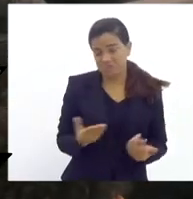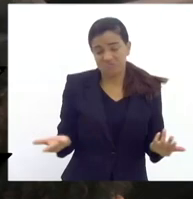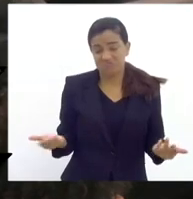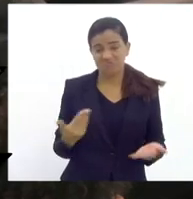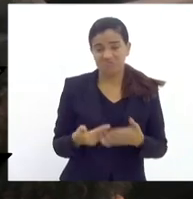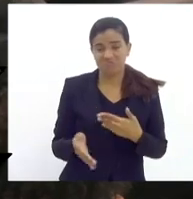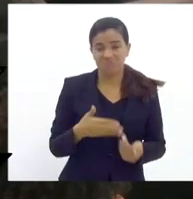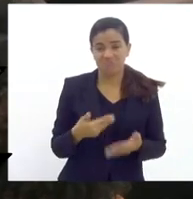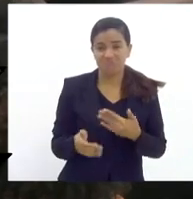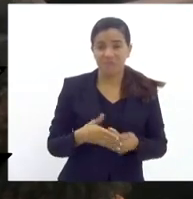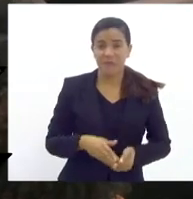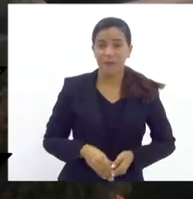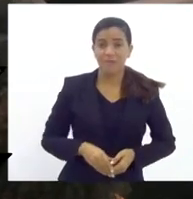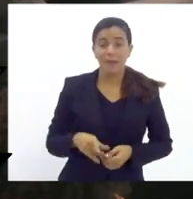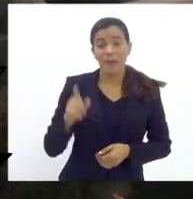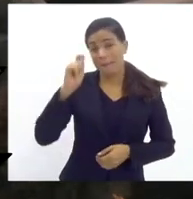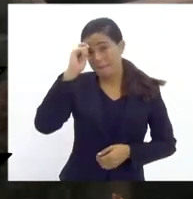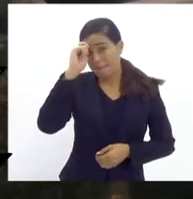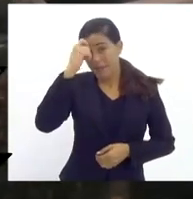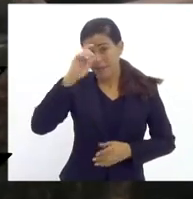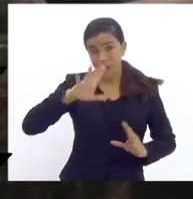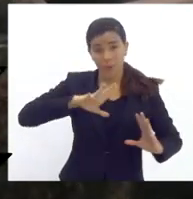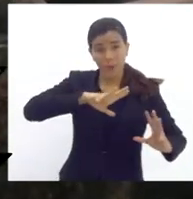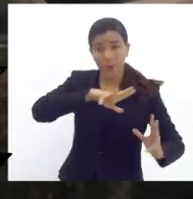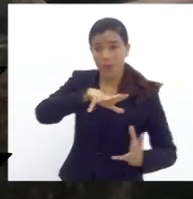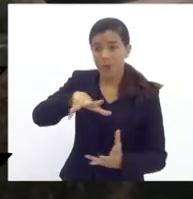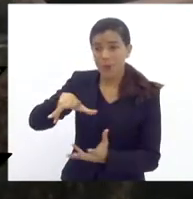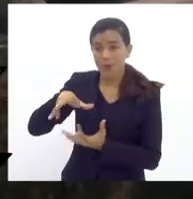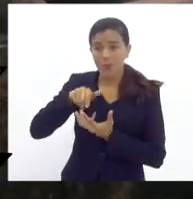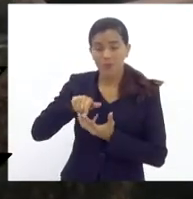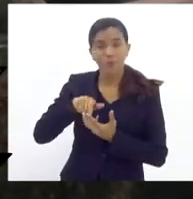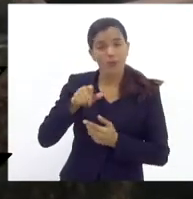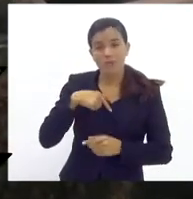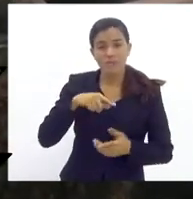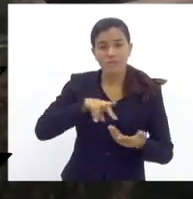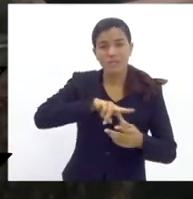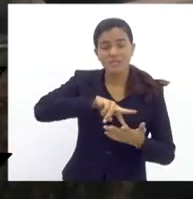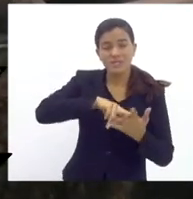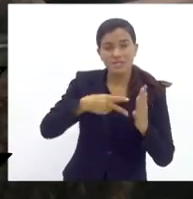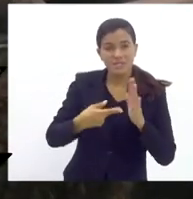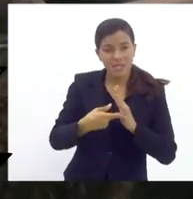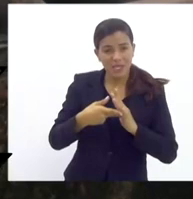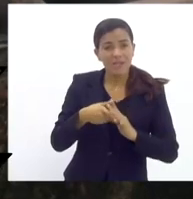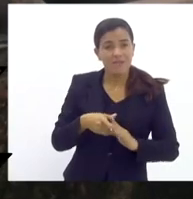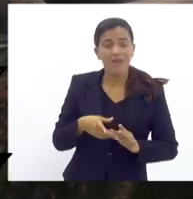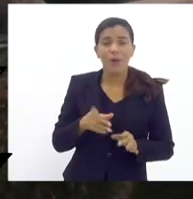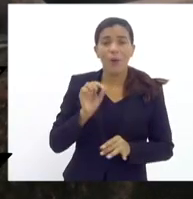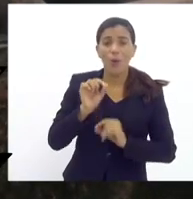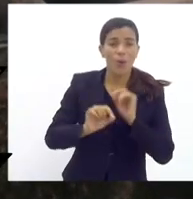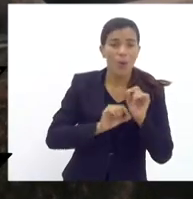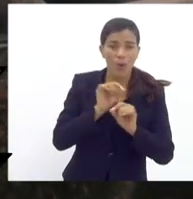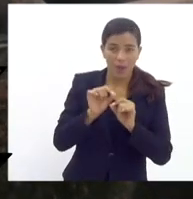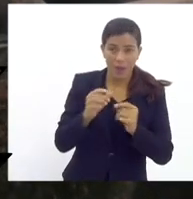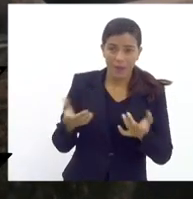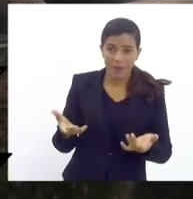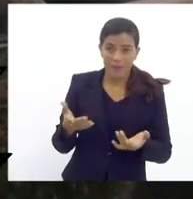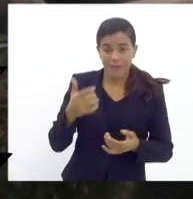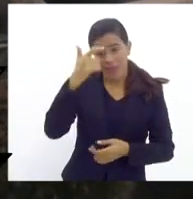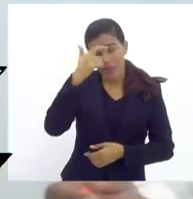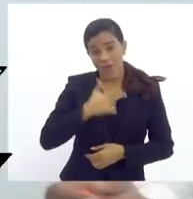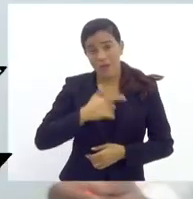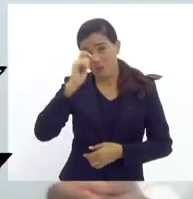é ser preto nesse mundo é ser alvo né ser só no Brasil eu estou aqui